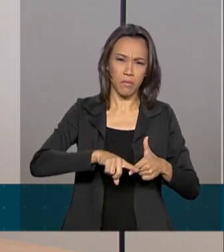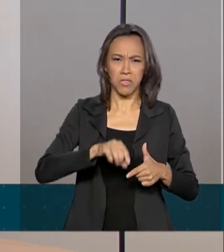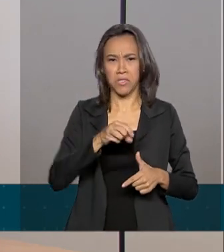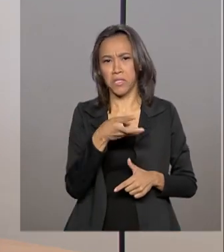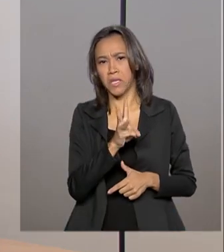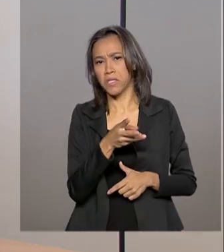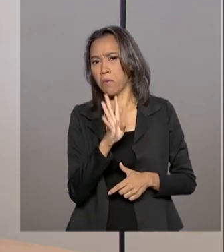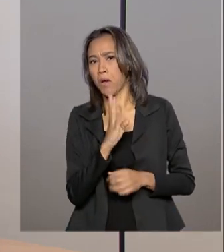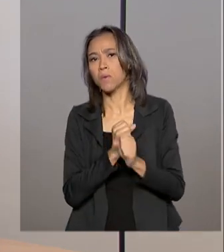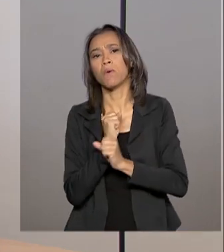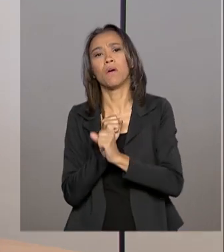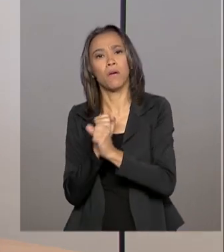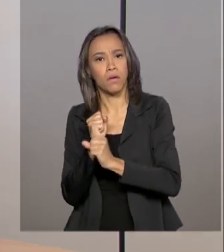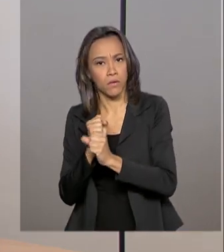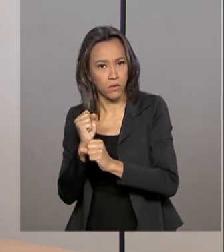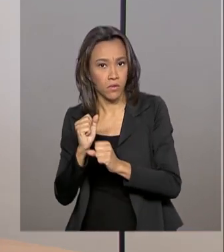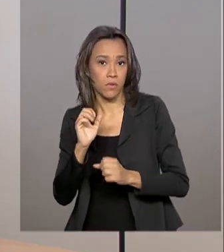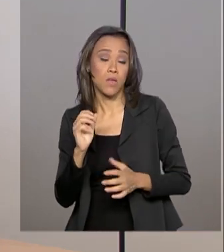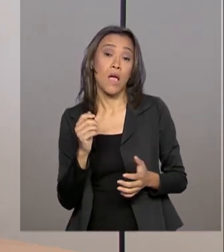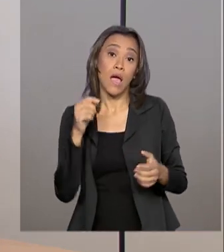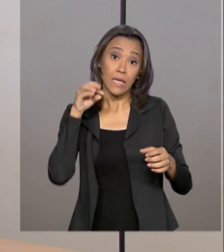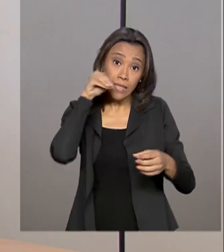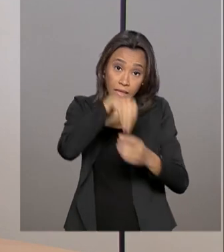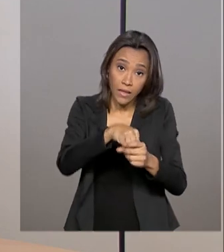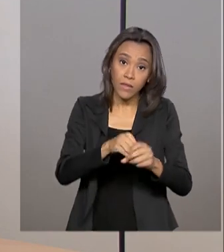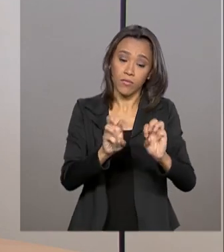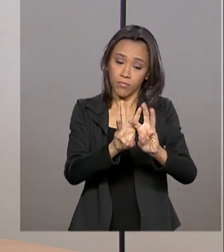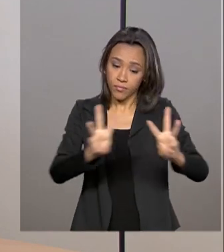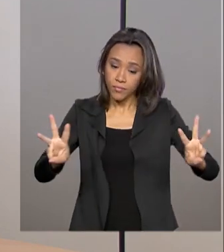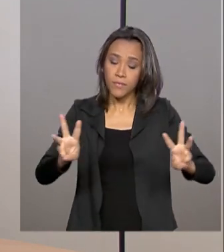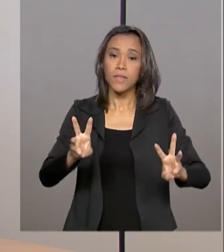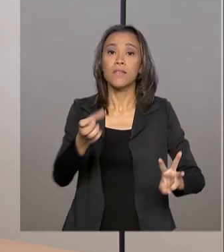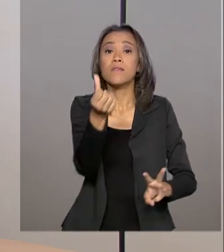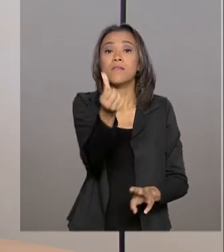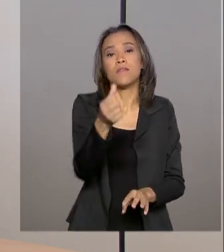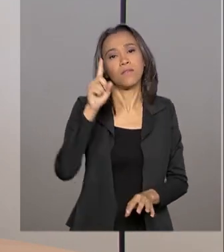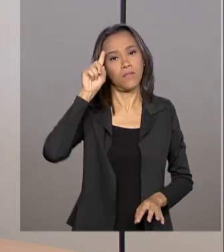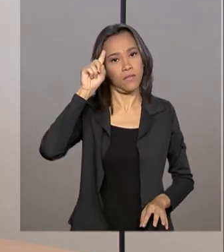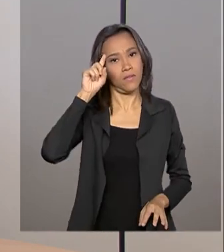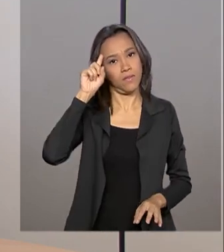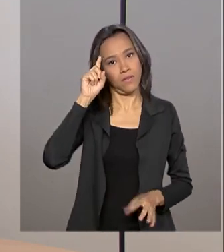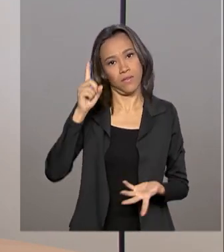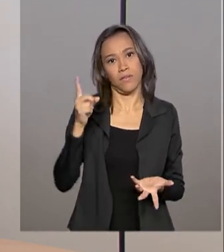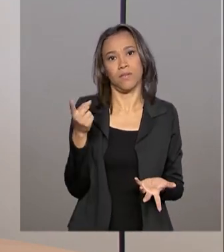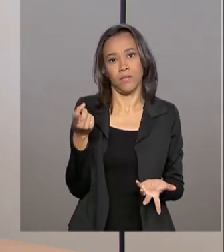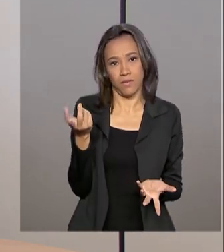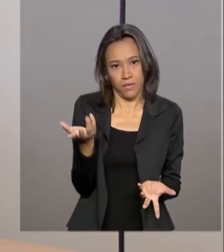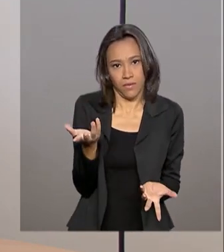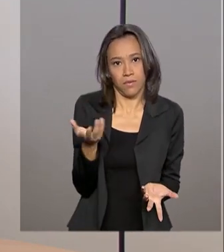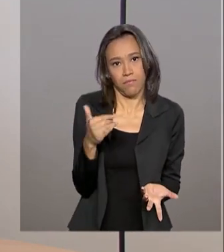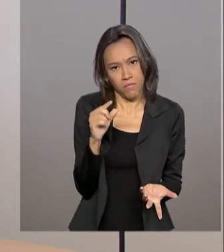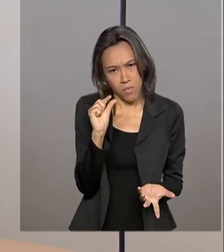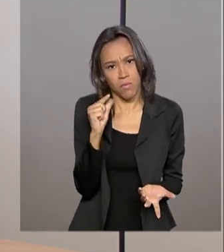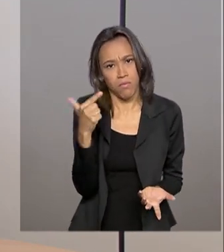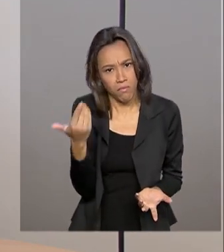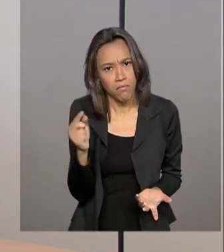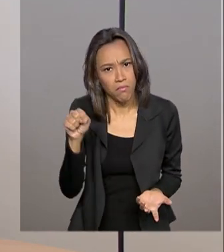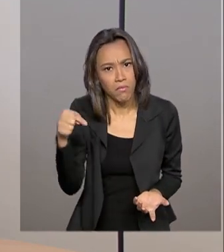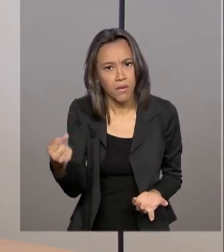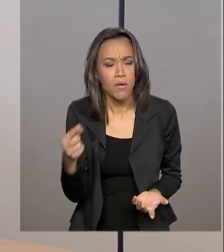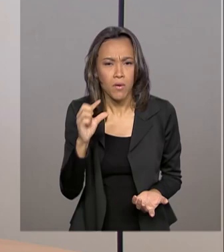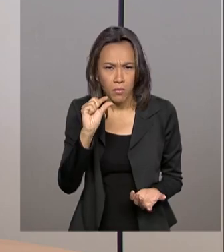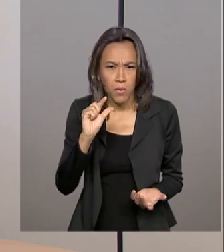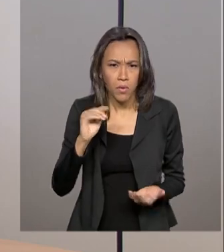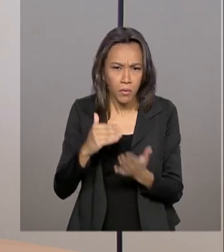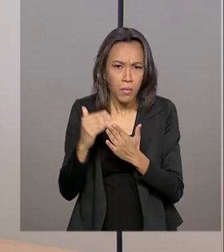e na plataforma do gov são seis dias e meio fruto é muito mais rápido ea gente tem um